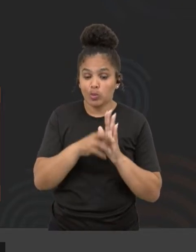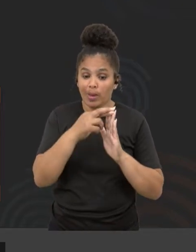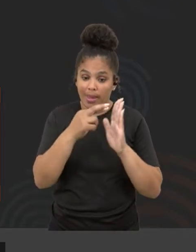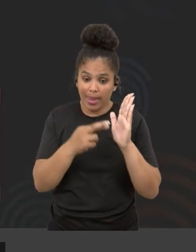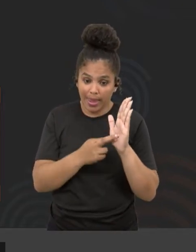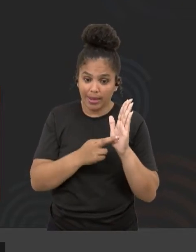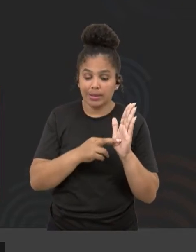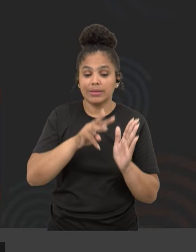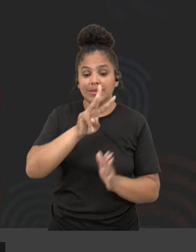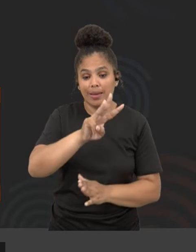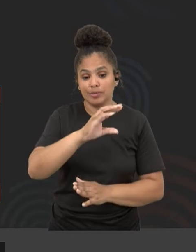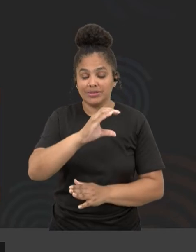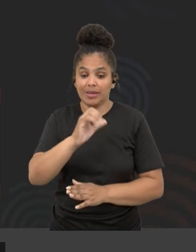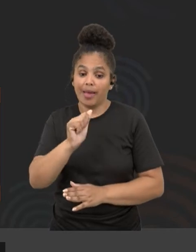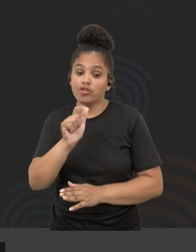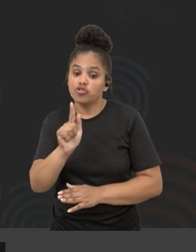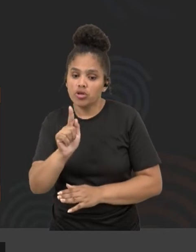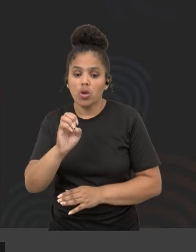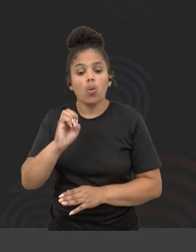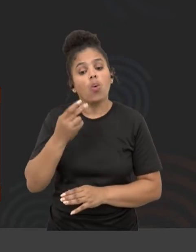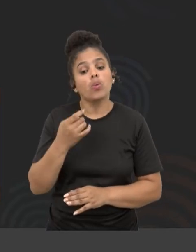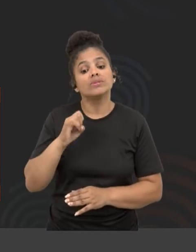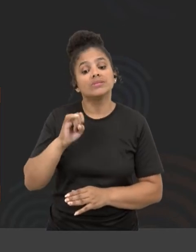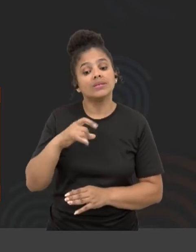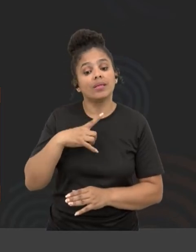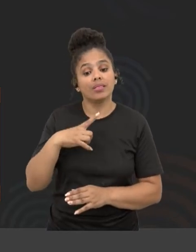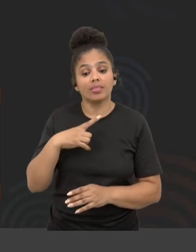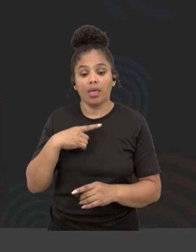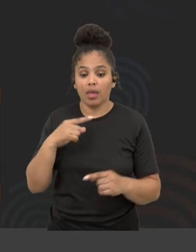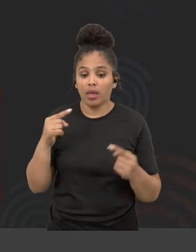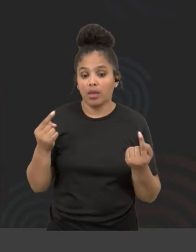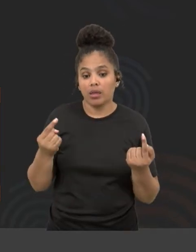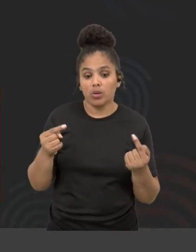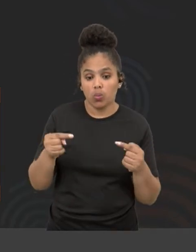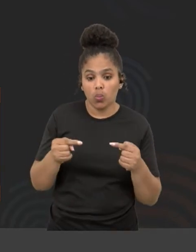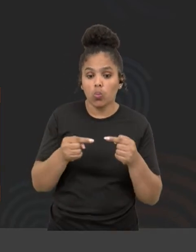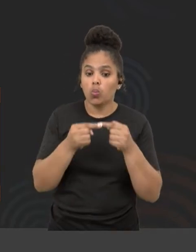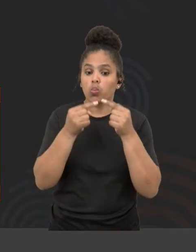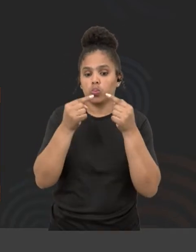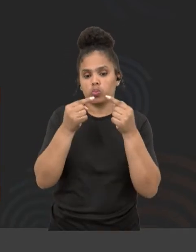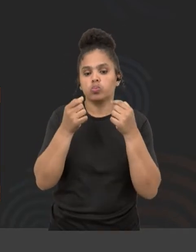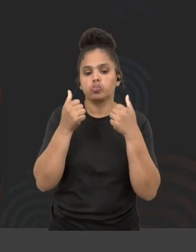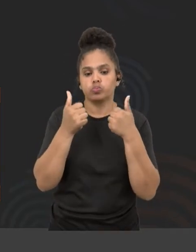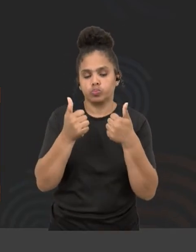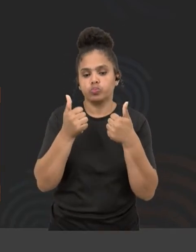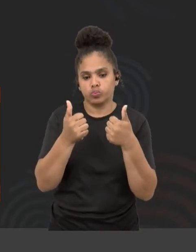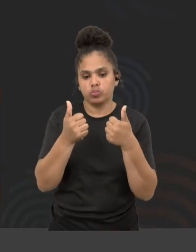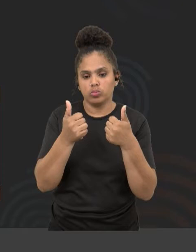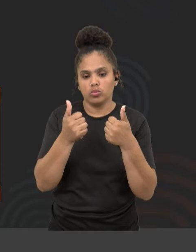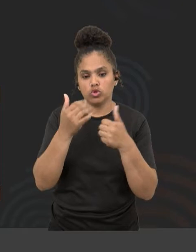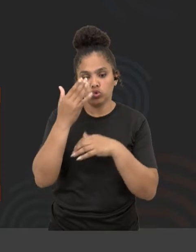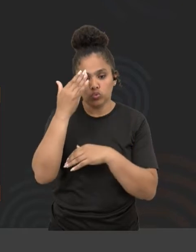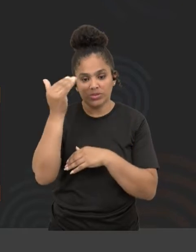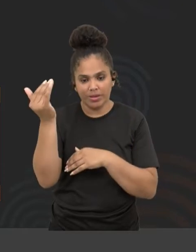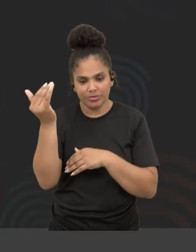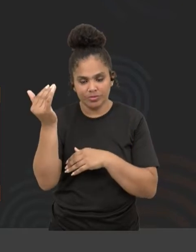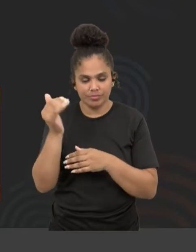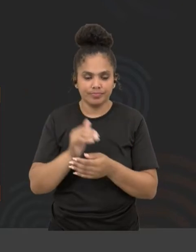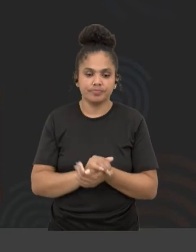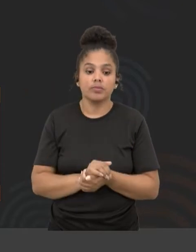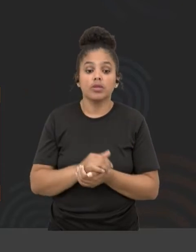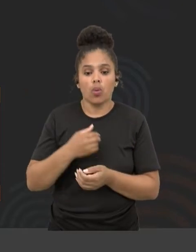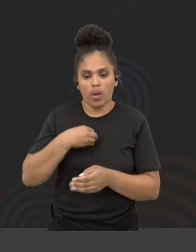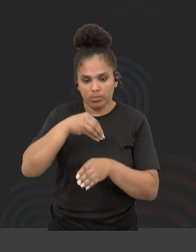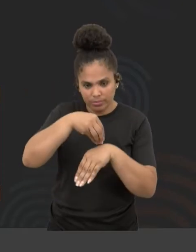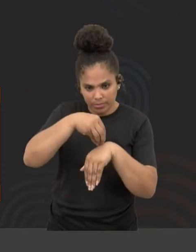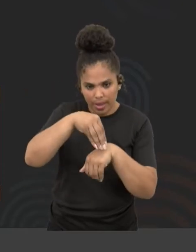na WCAG, ou se ela está tendo um contraste de sucesso. Então, eu estou recomendando